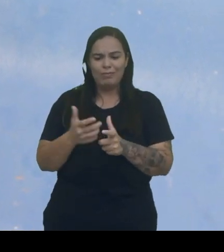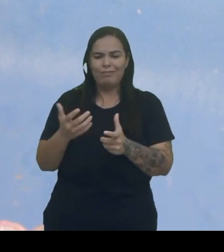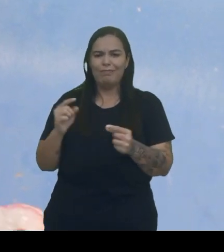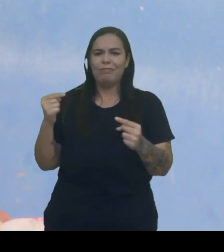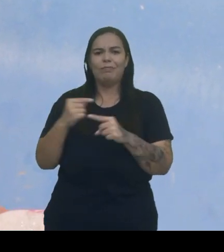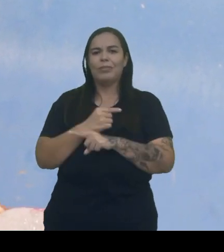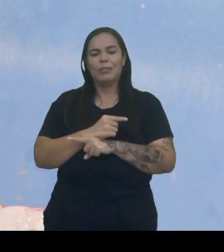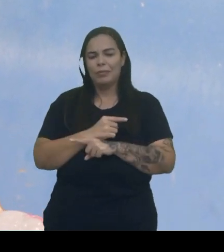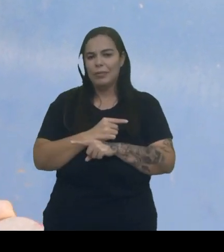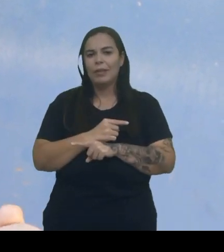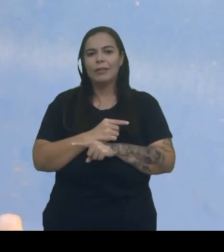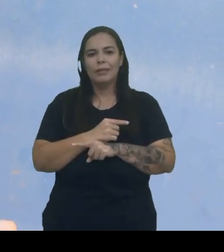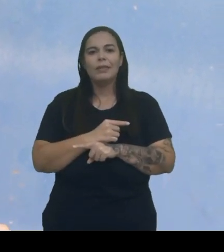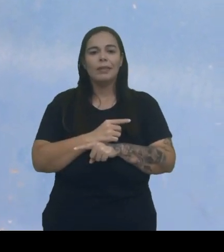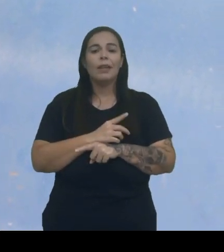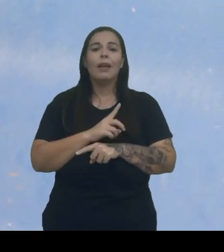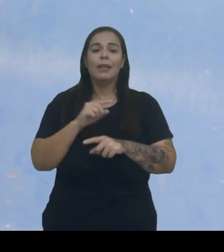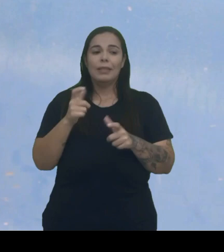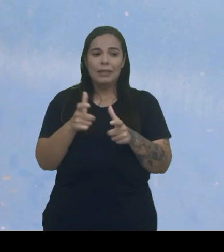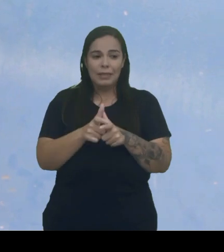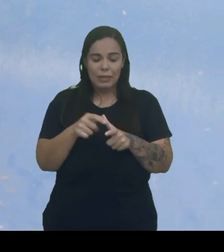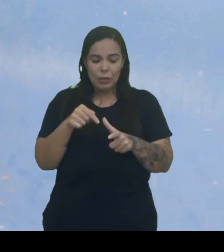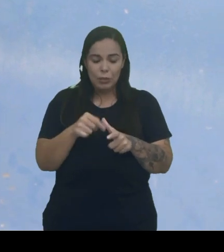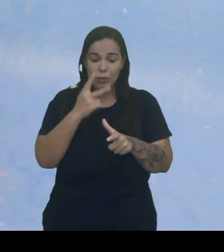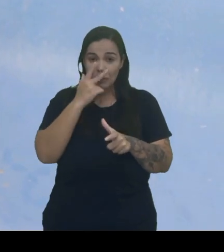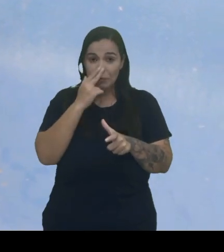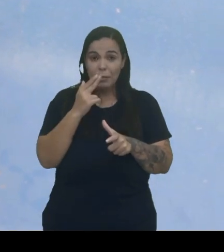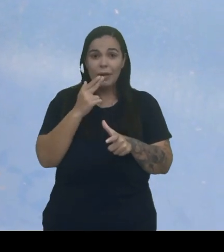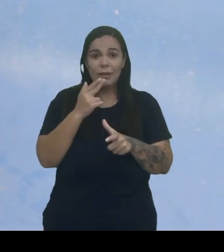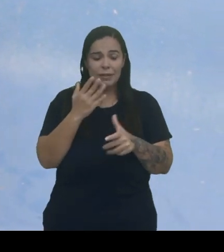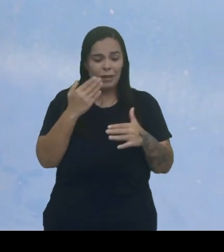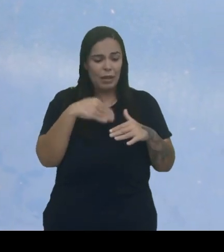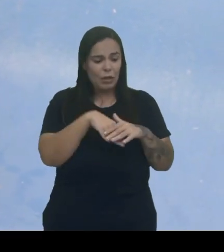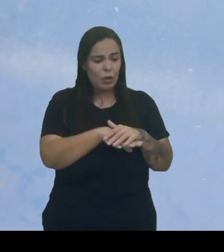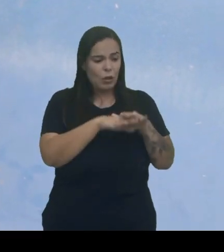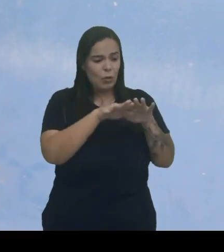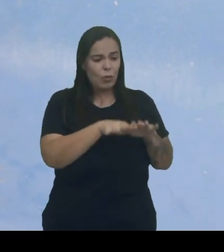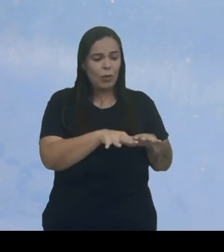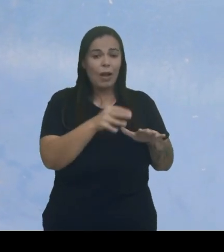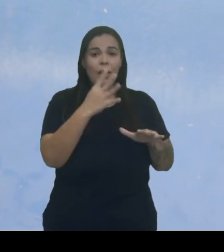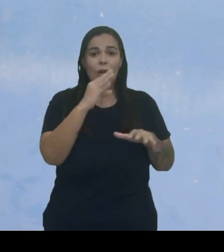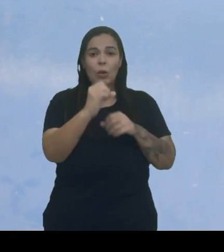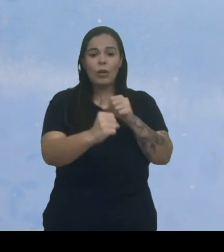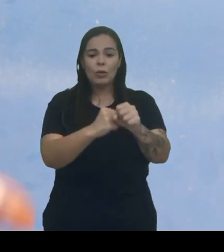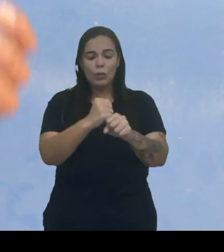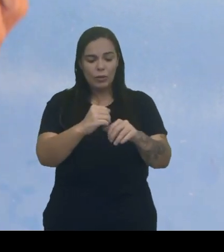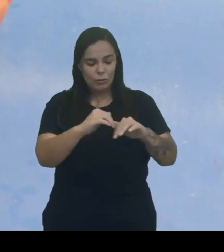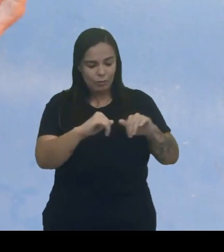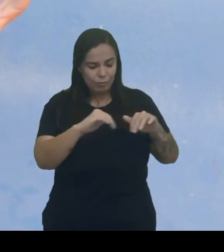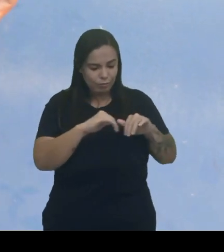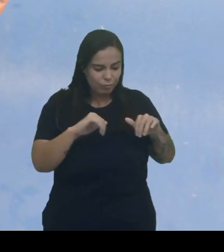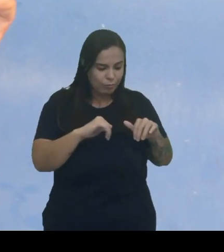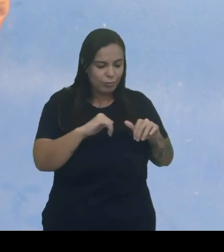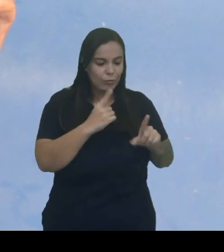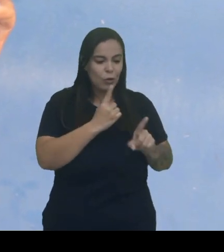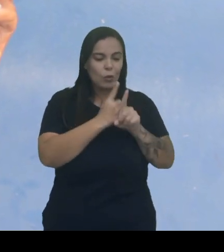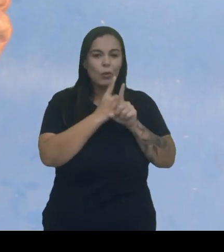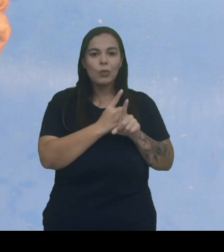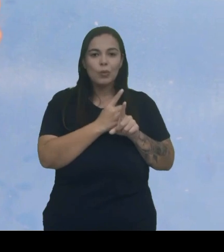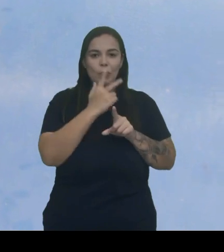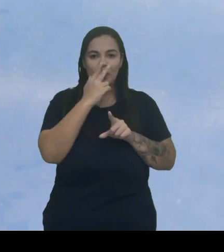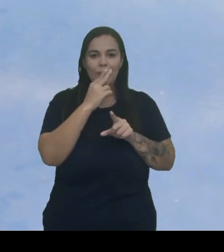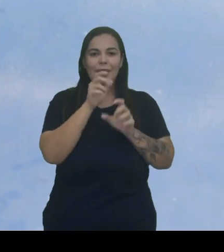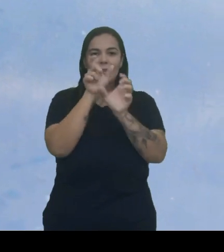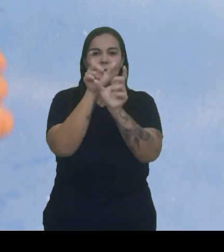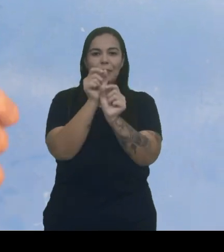aqui. Tá entendendo? Isso aqui é como se você agarrasse o corpo, enterrasse ele, daqui a 4 anos você fosse abrir. Isso aqui é o esqueleto dele, não